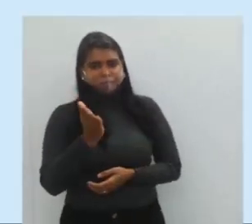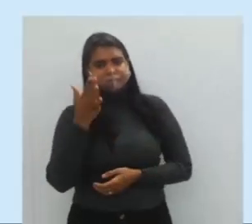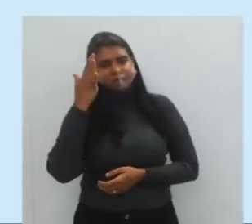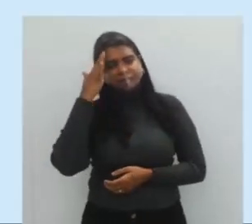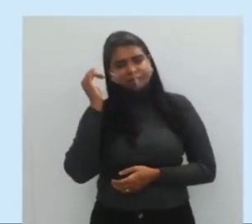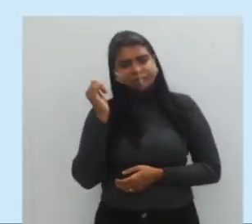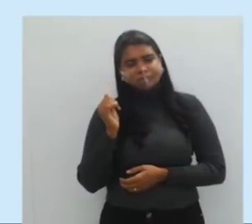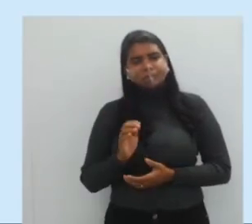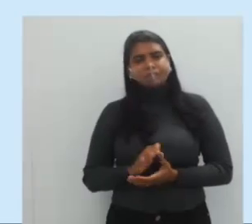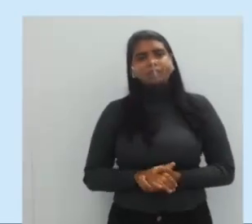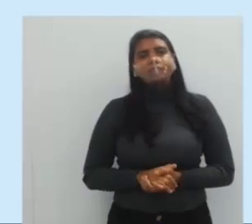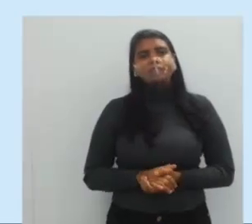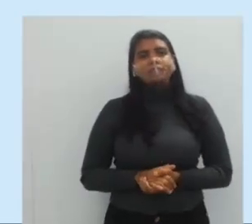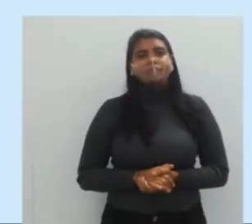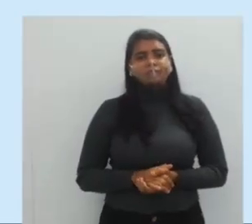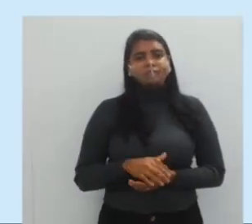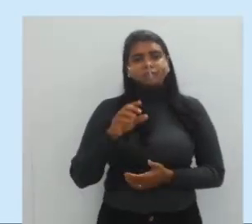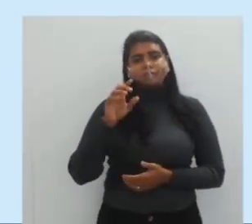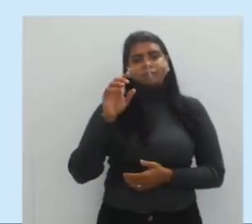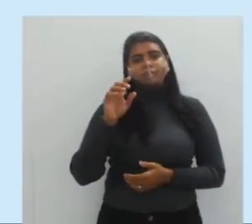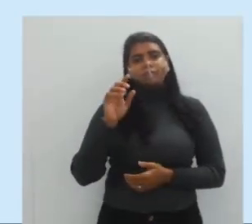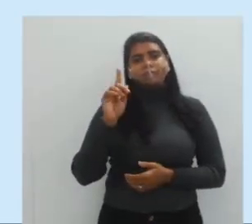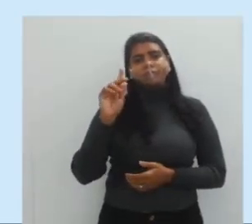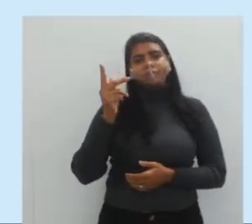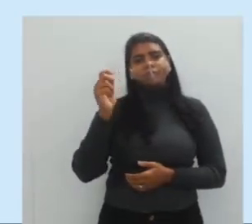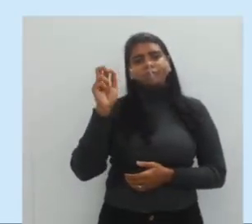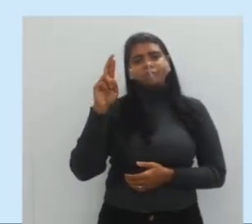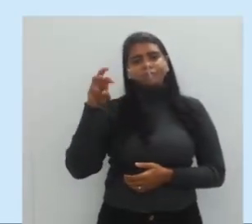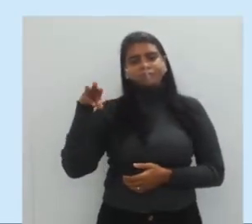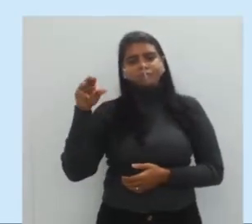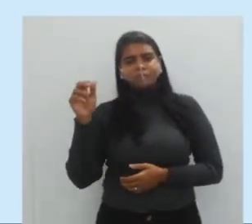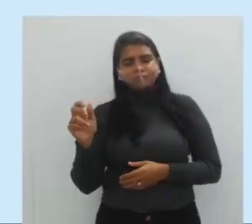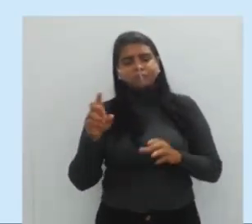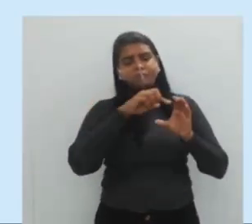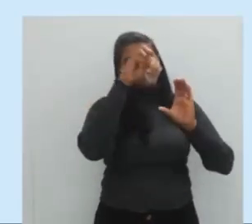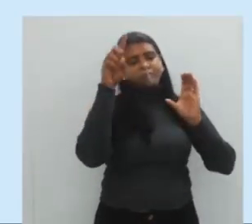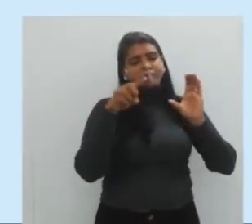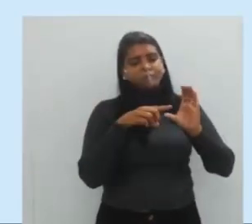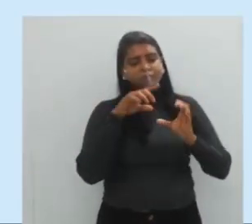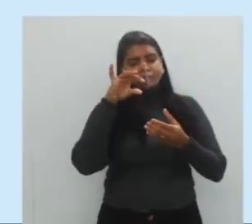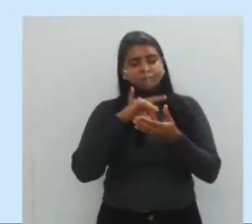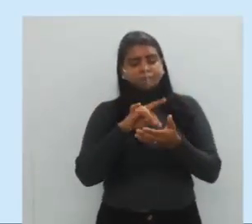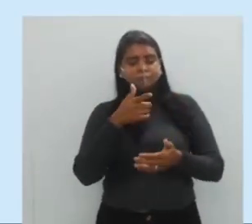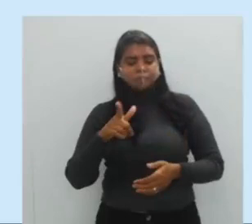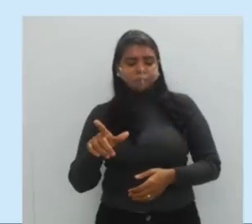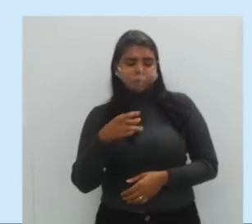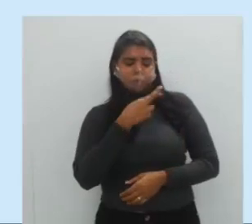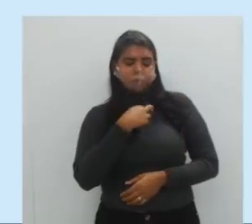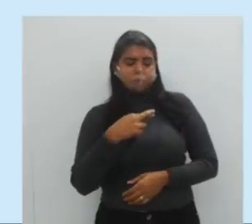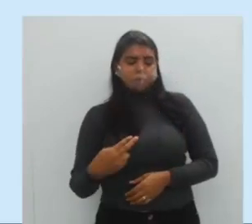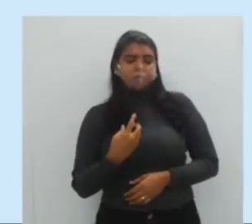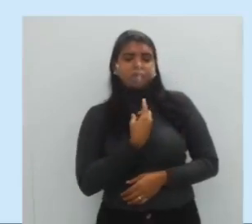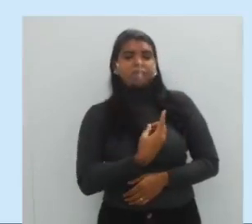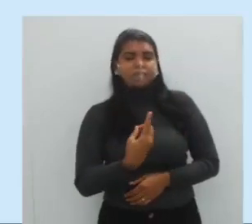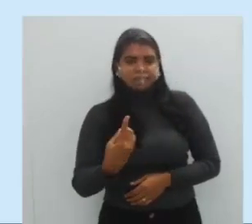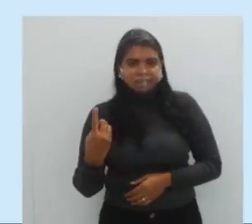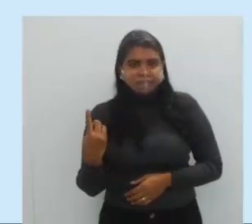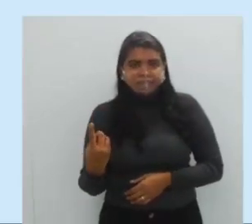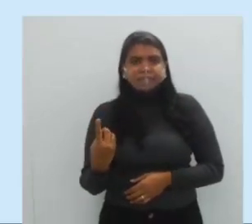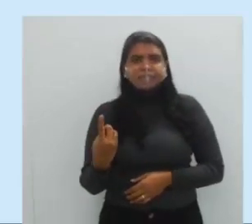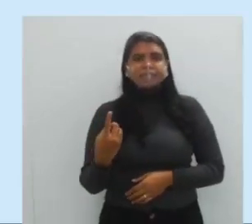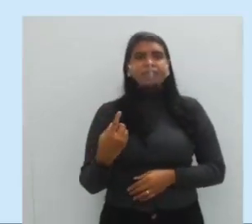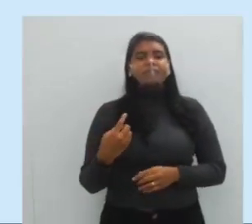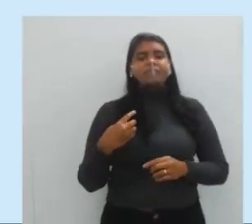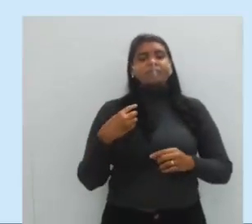como vocês estão observando aí a questão do Dharma, trazer esse conceito para outras religiões. Vejam só que cada